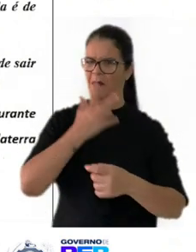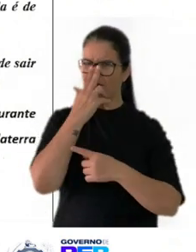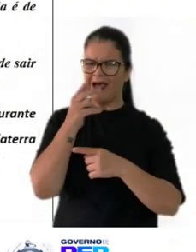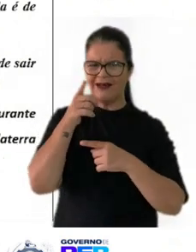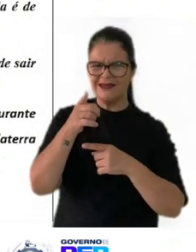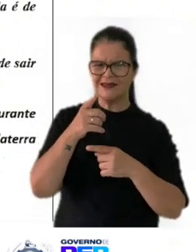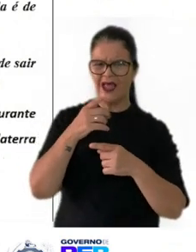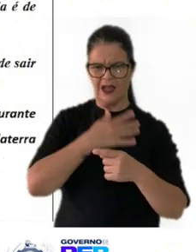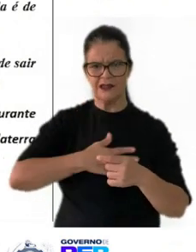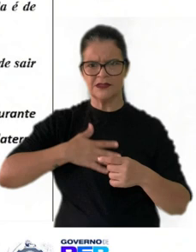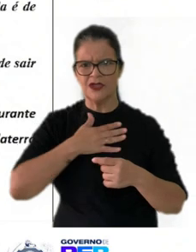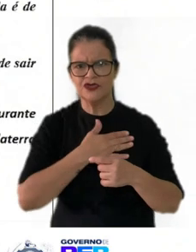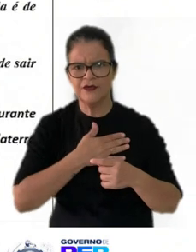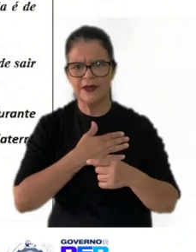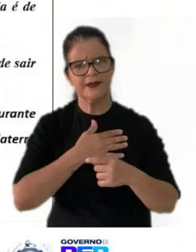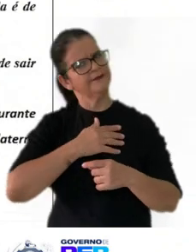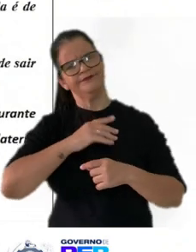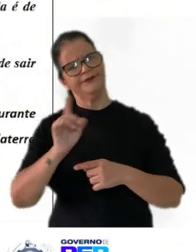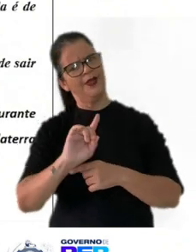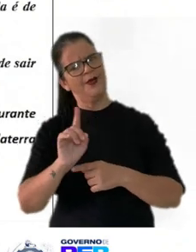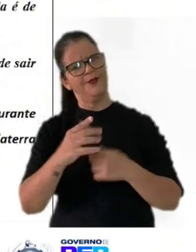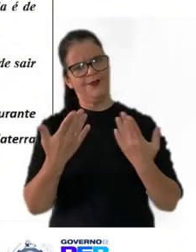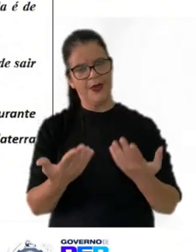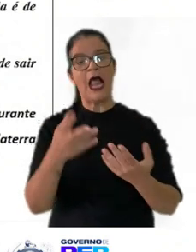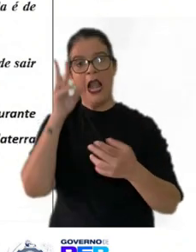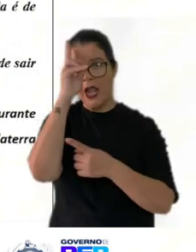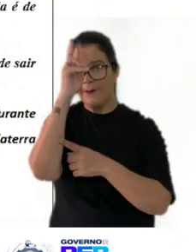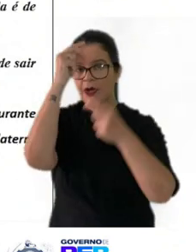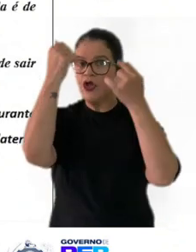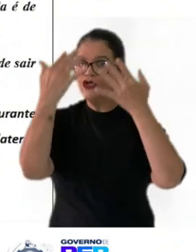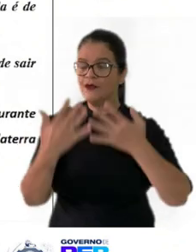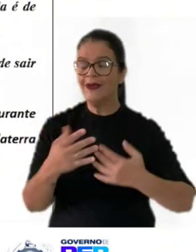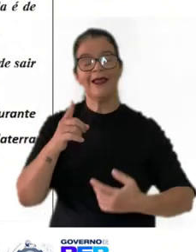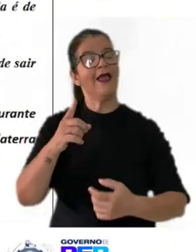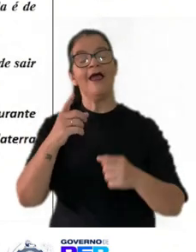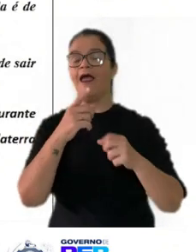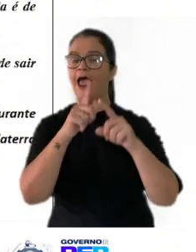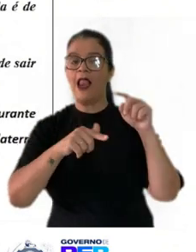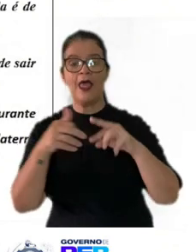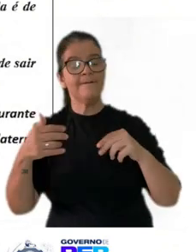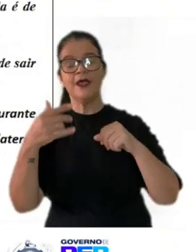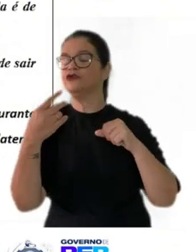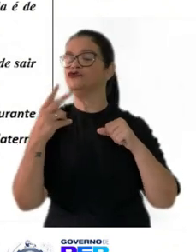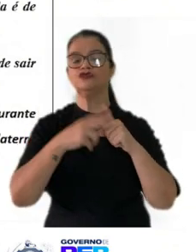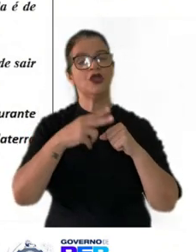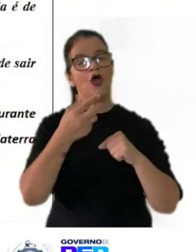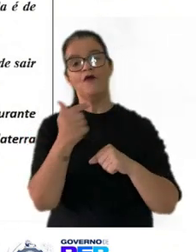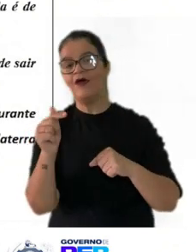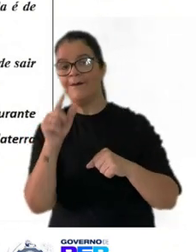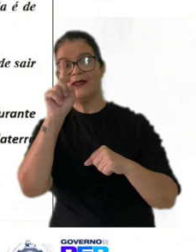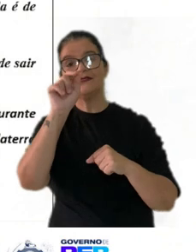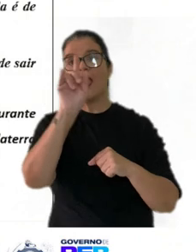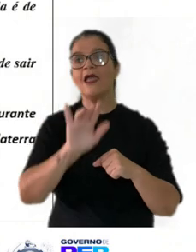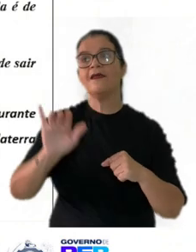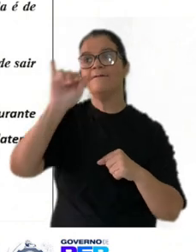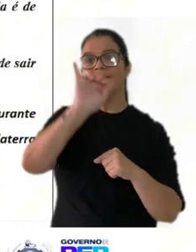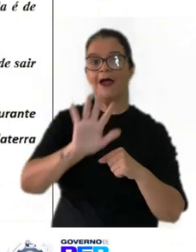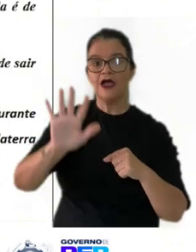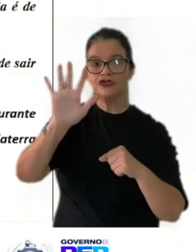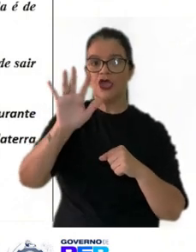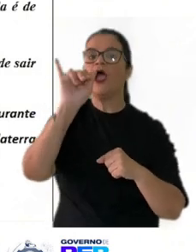não né então lembra do que eu falei elementos não verbais ou seja a imagem a imagem também diz muito